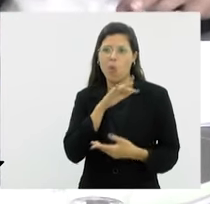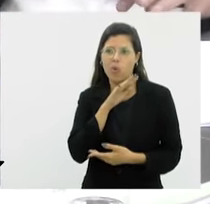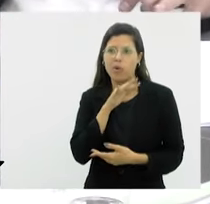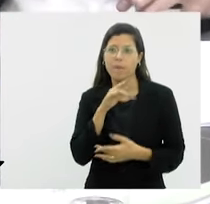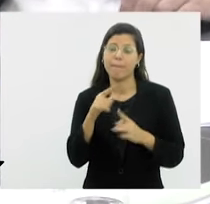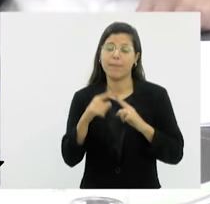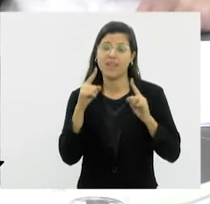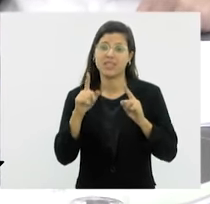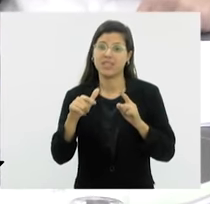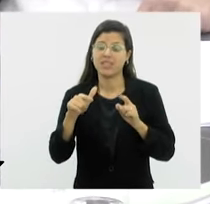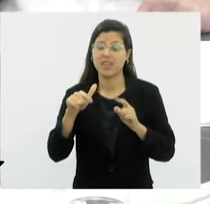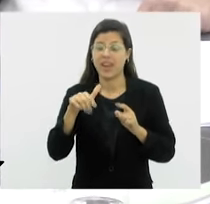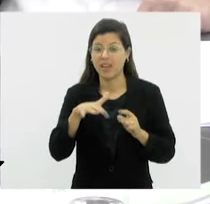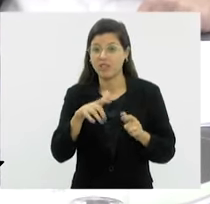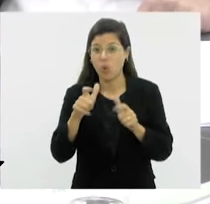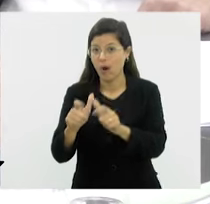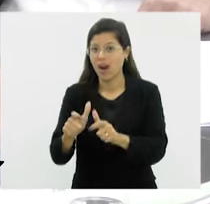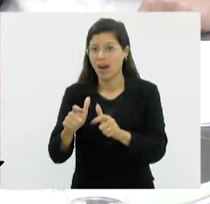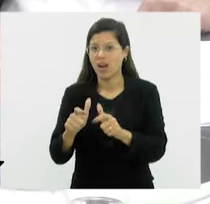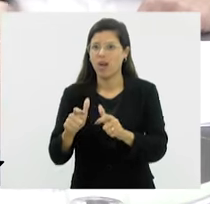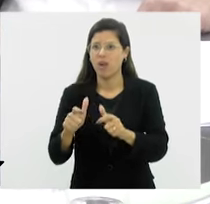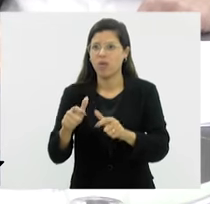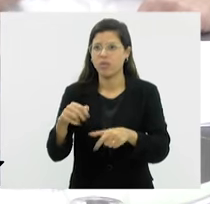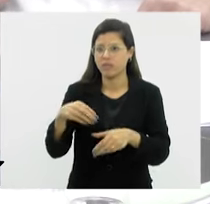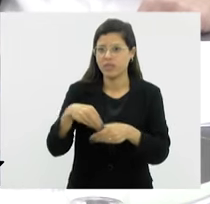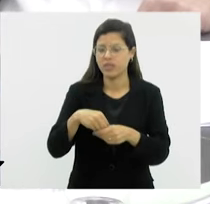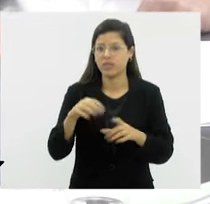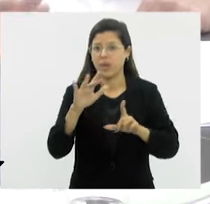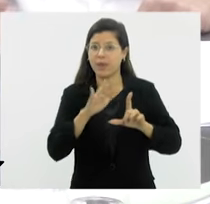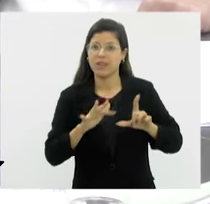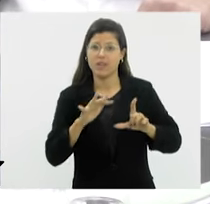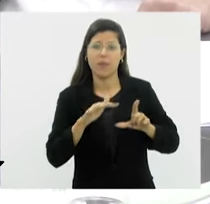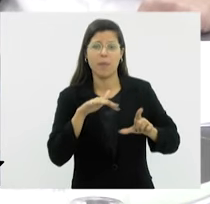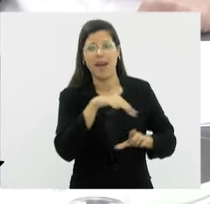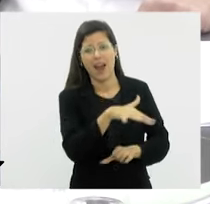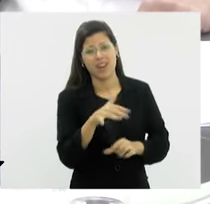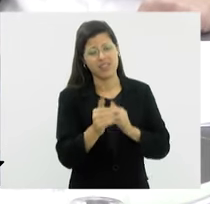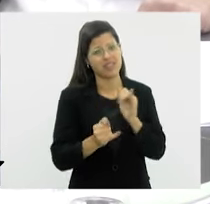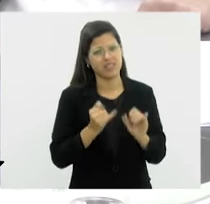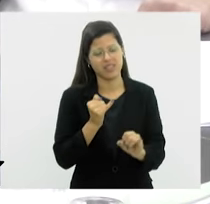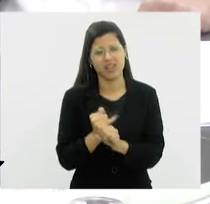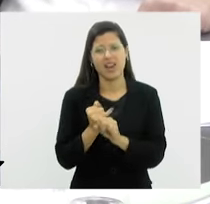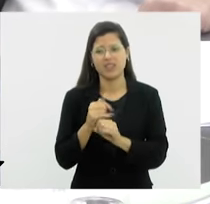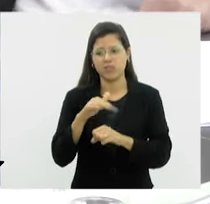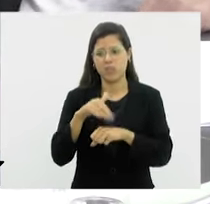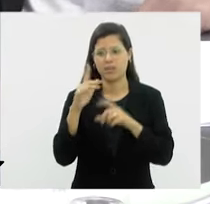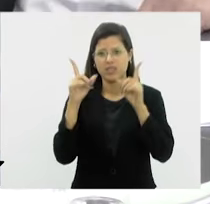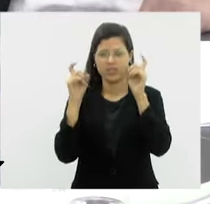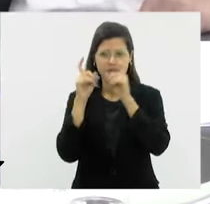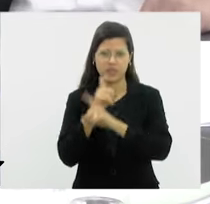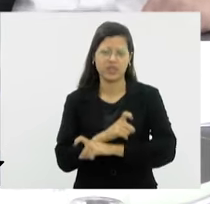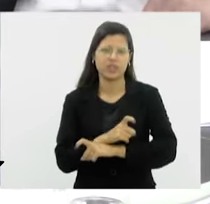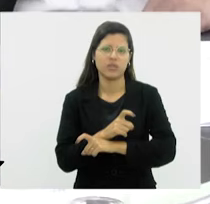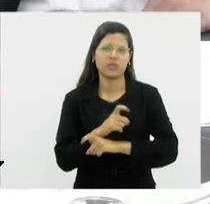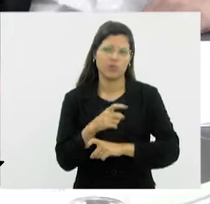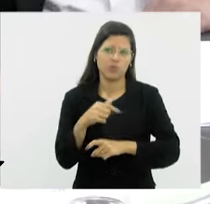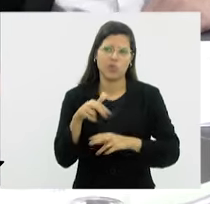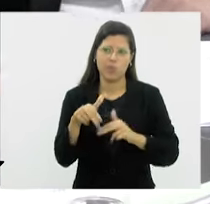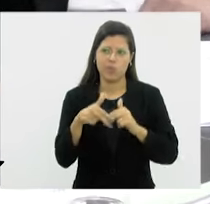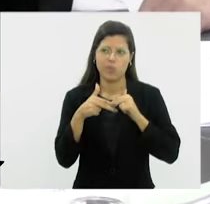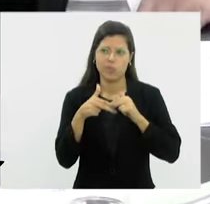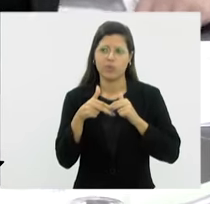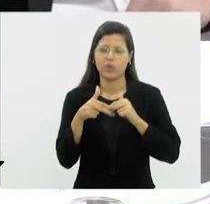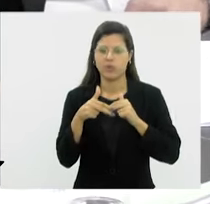local. Mas na plataforma adentra a seara da internet, que é um campo mais minado, eu diria. É só nesse sentido que eu não me filiei